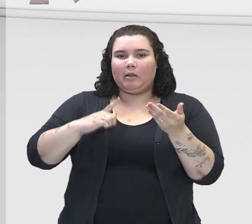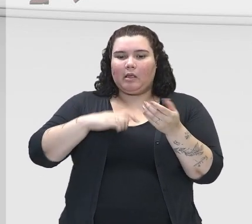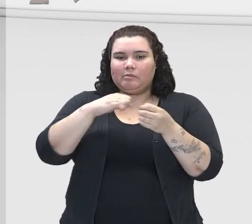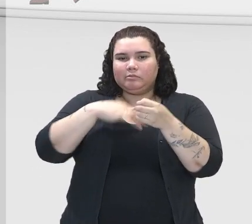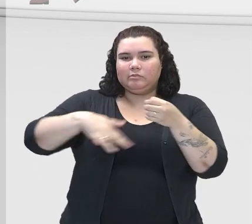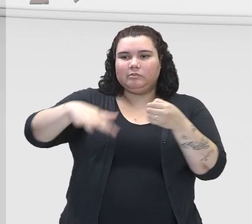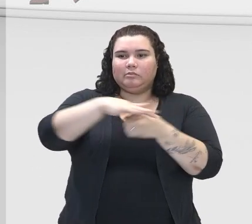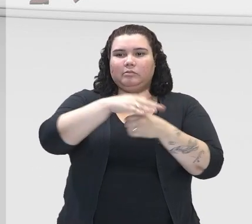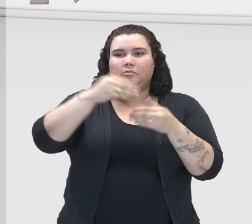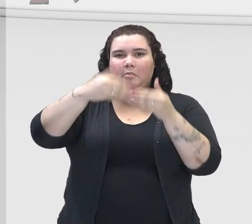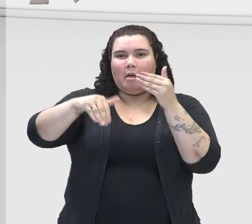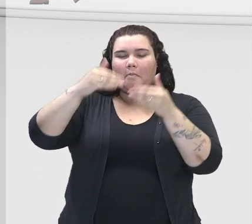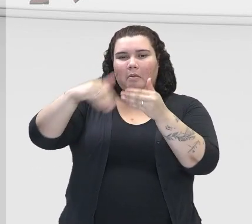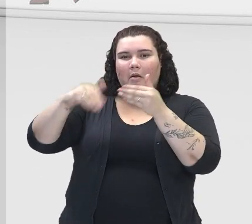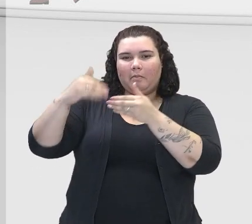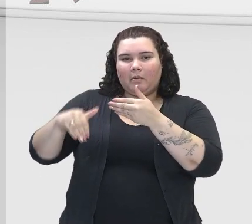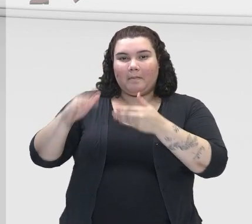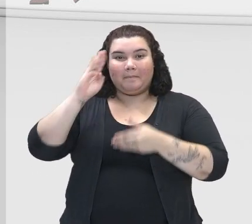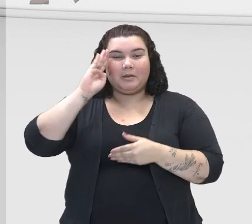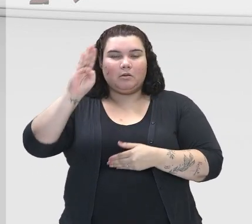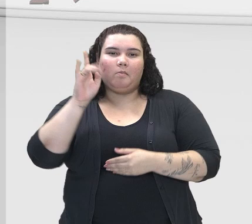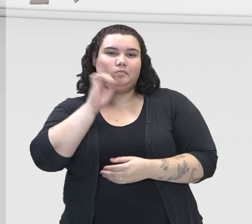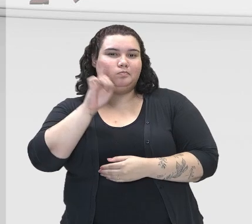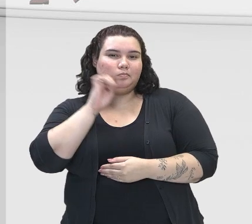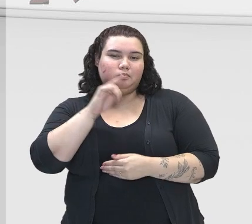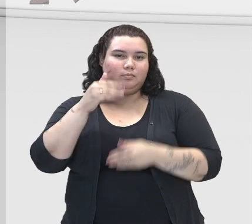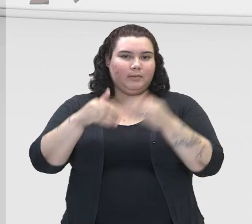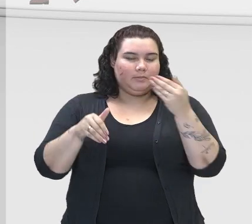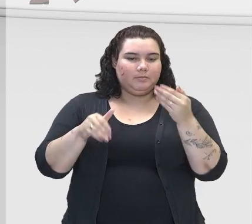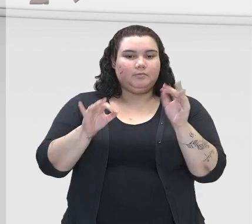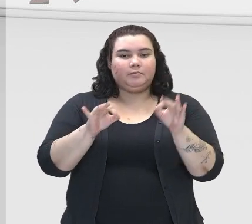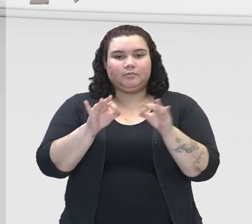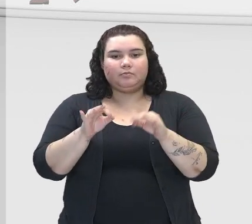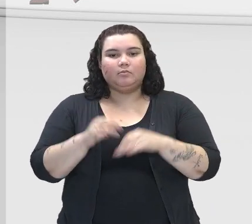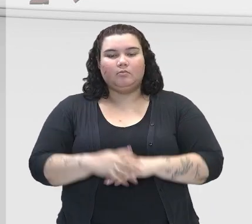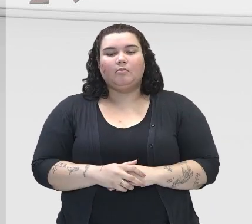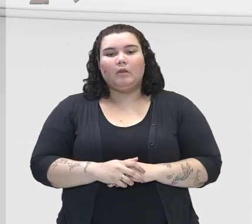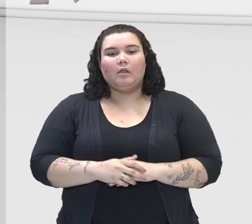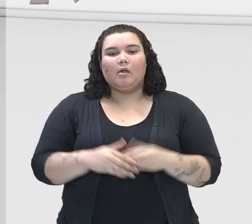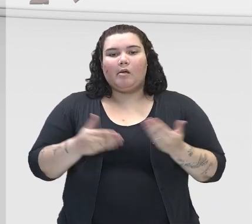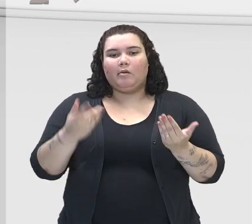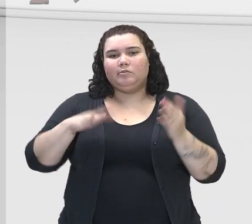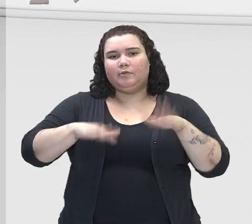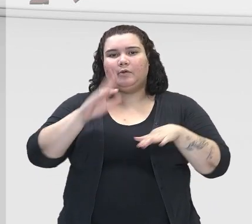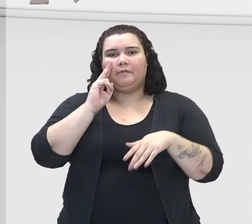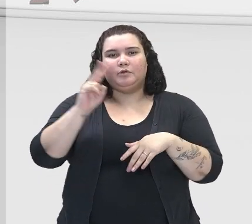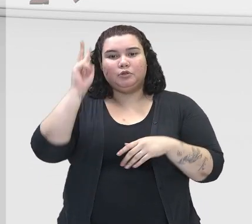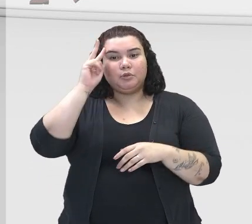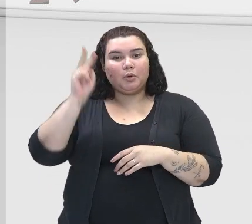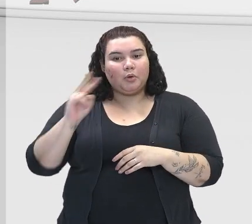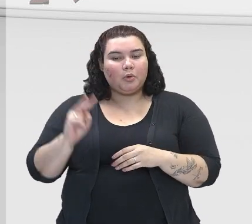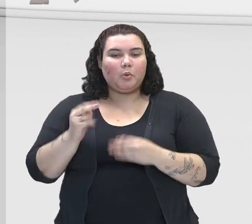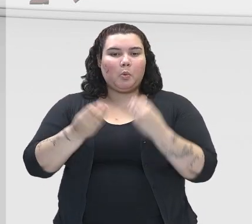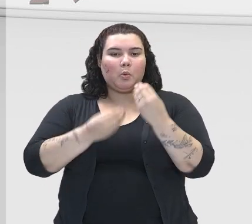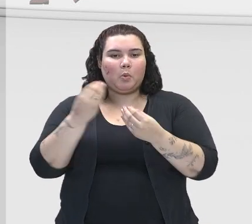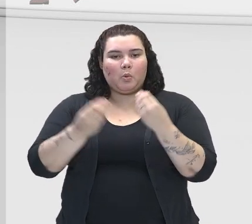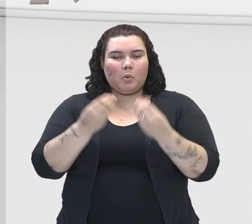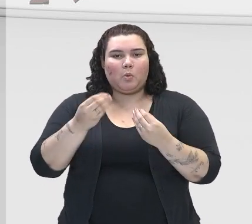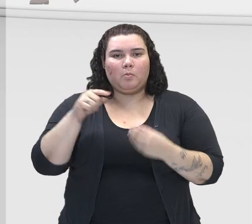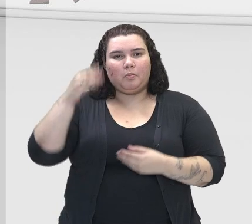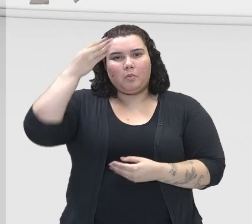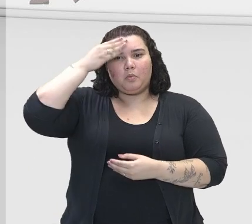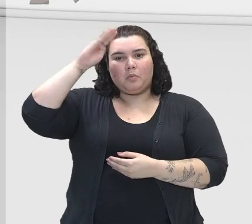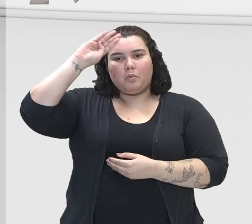né, principalmente os Estados Unidos. A gente vai ver sobre isso. Geralmente a gente vê isso em história, né, como que Cuba